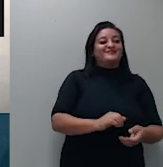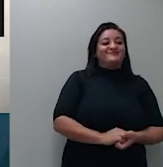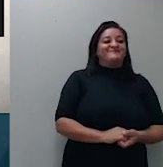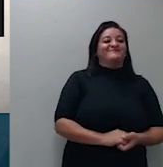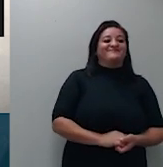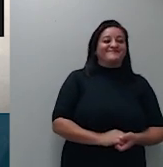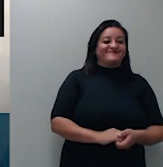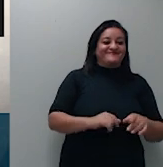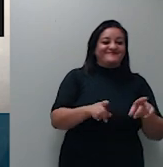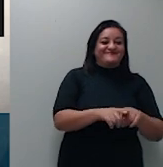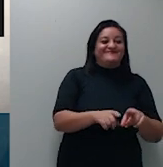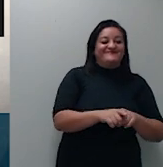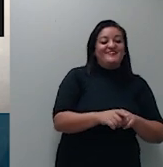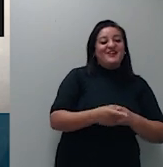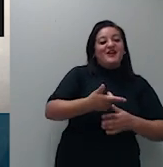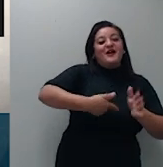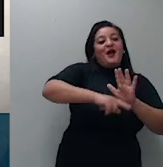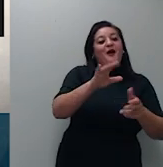88